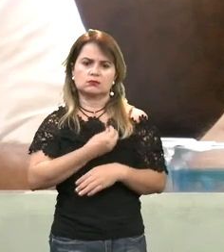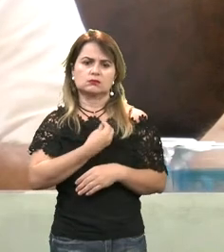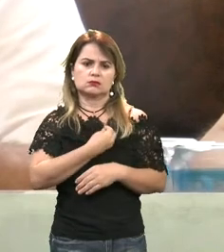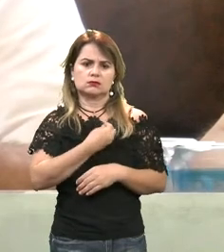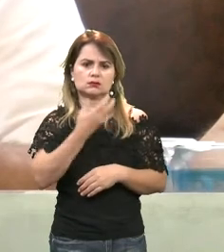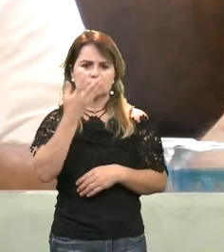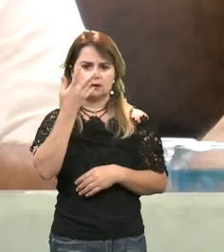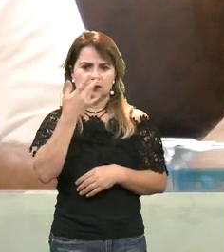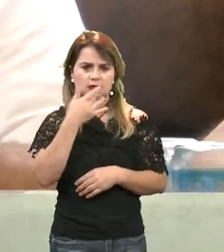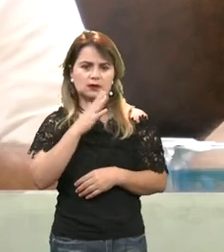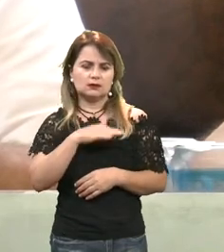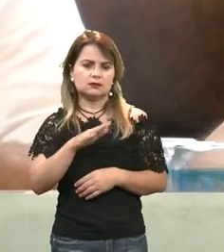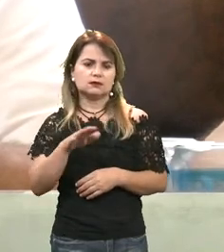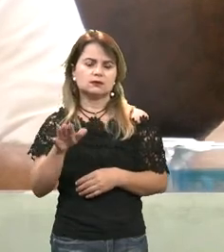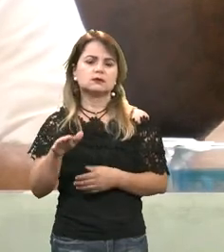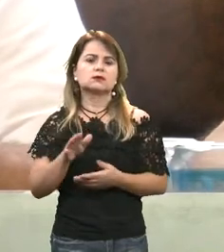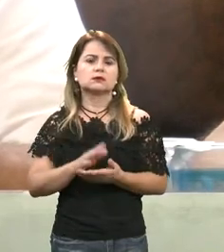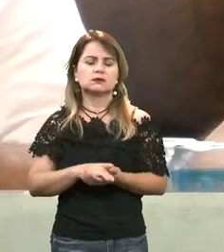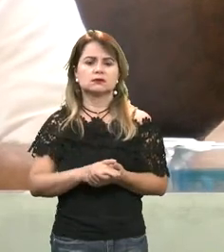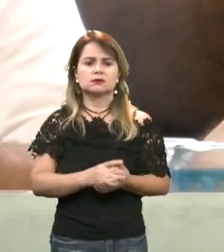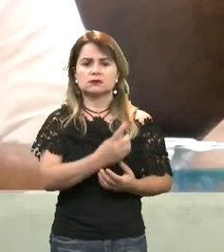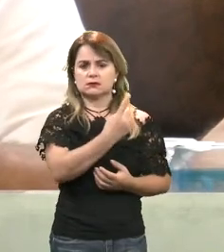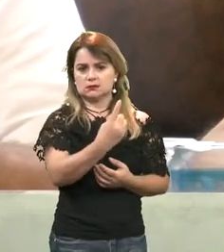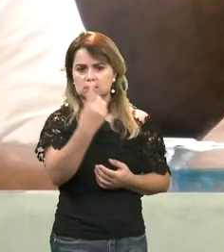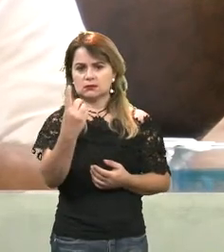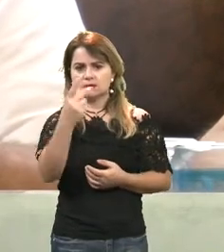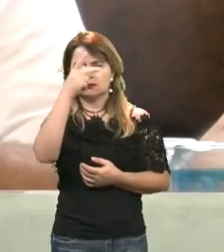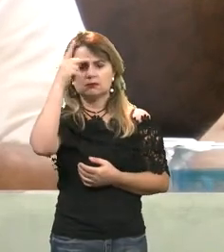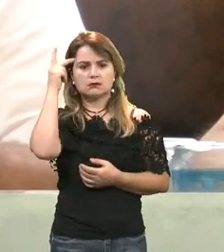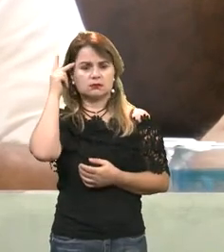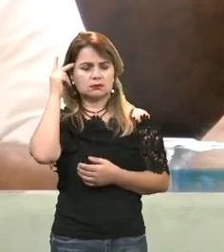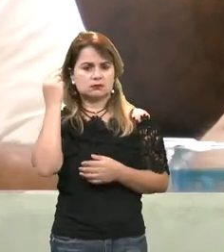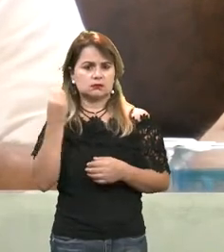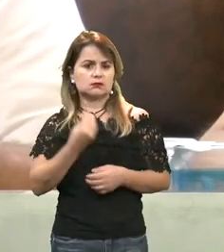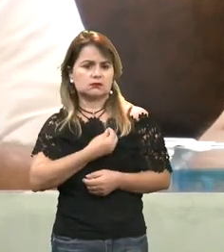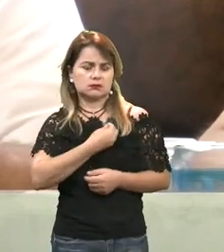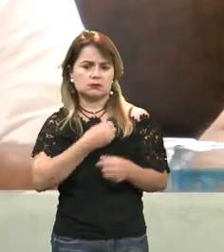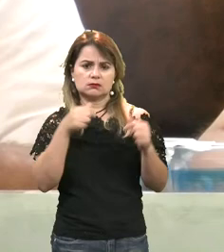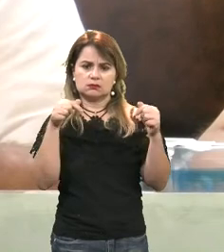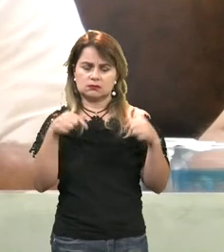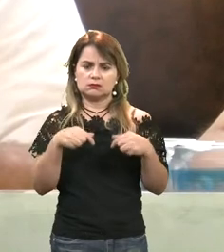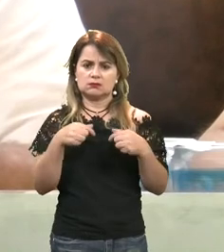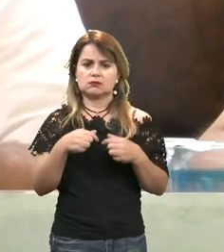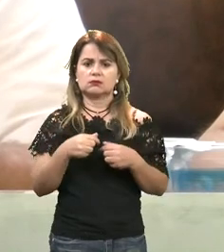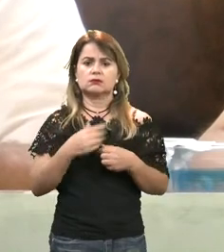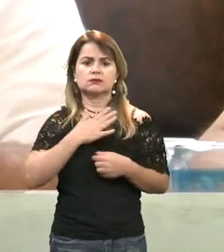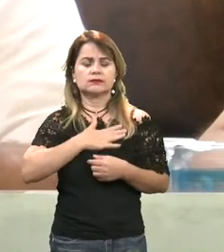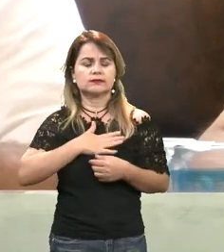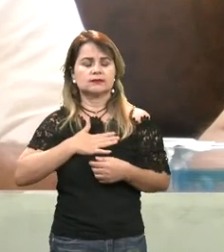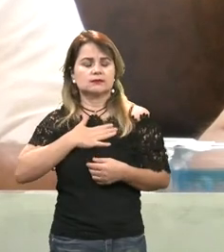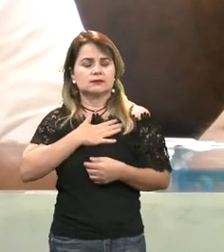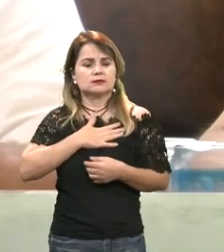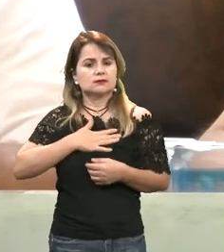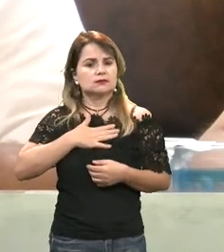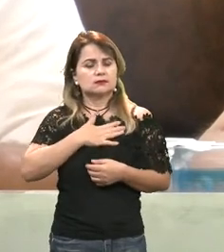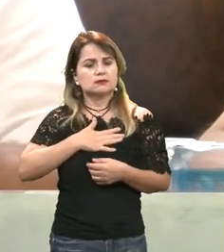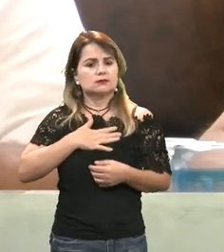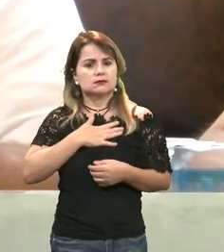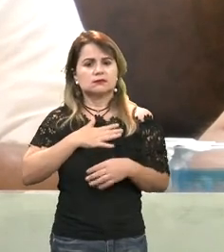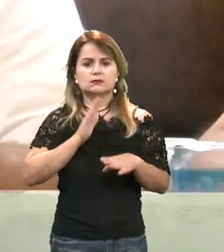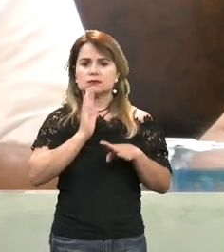crianças, que cada um de vocês tiveram o prazer, foram